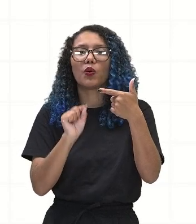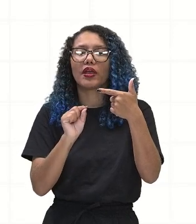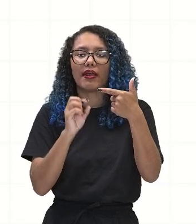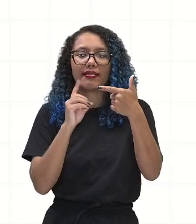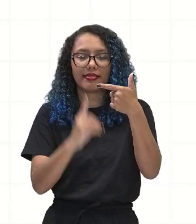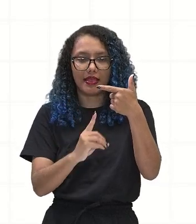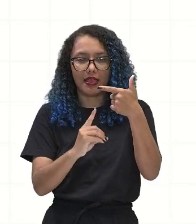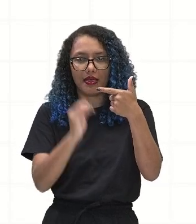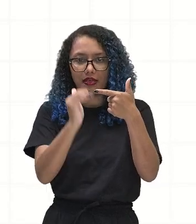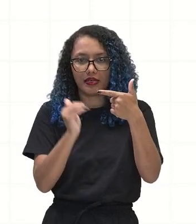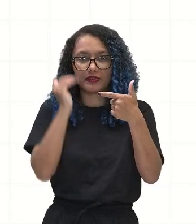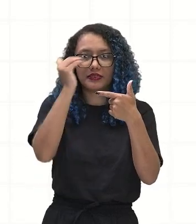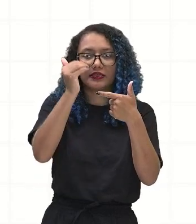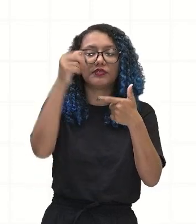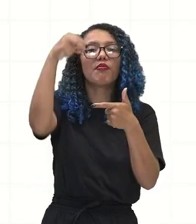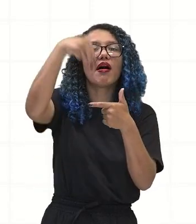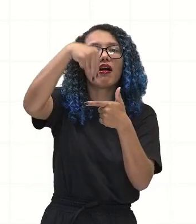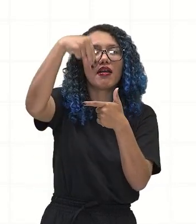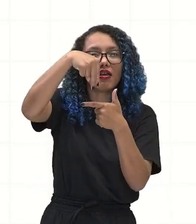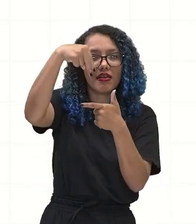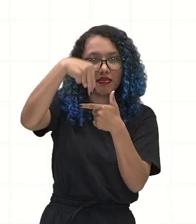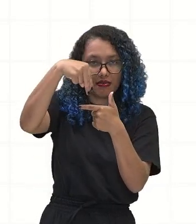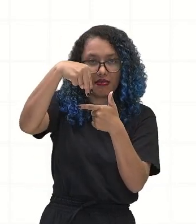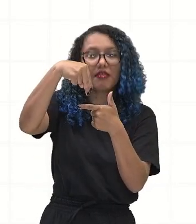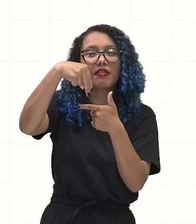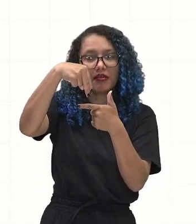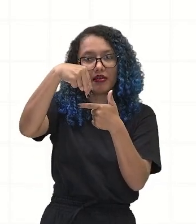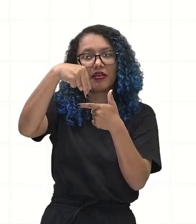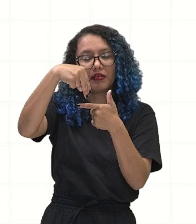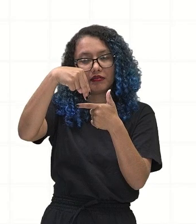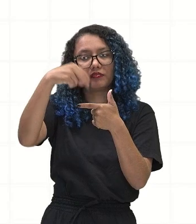fica embaixo, ele vai ser aqui, ó, 100,